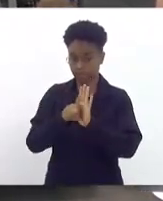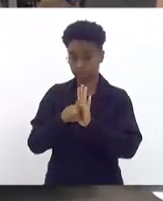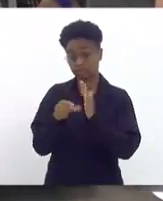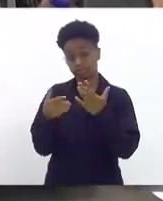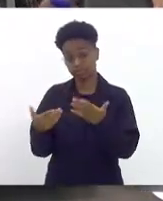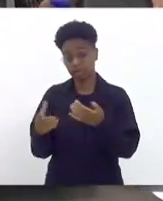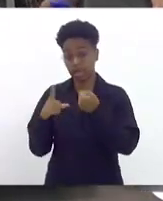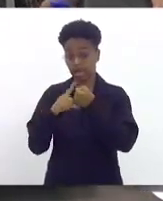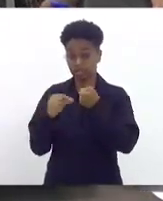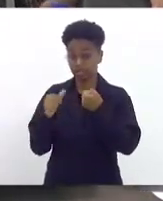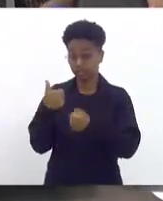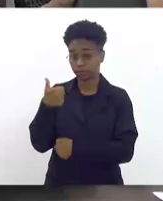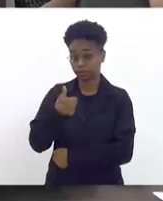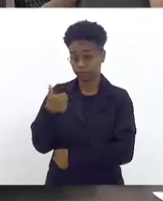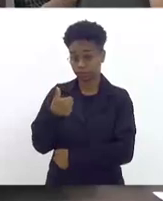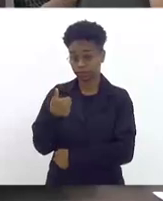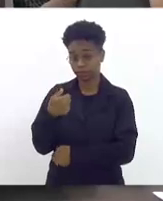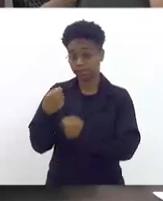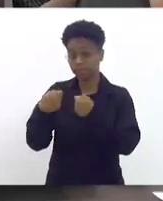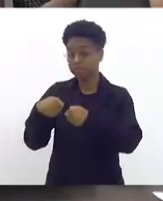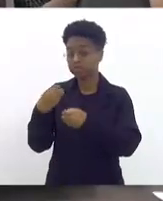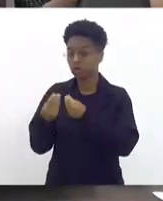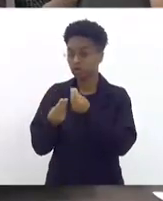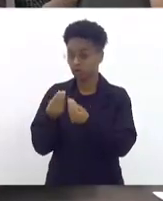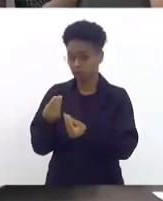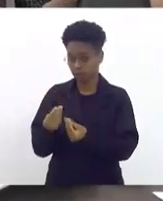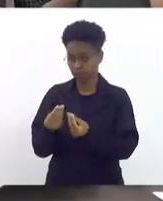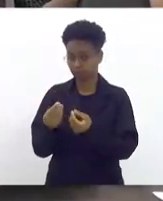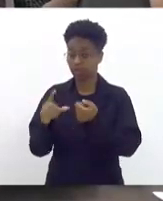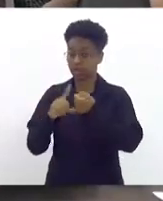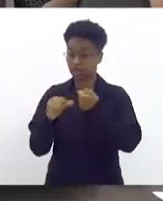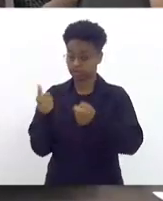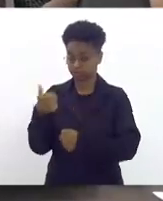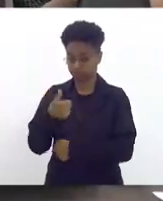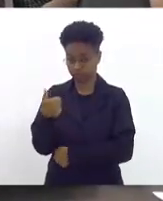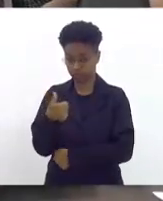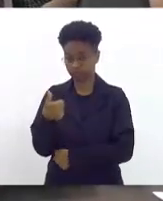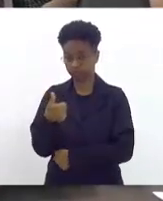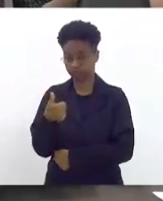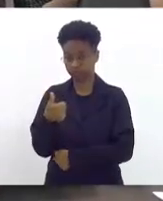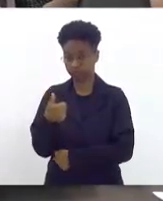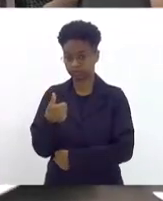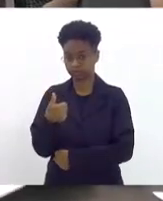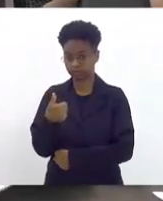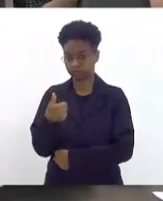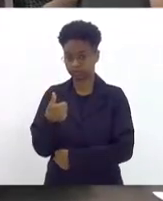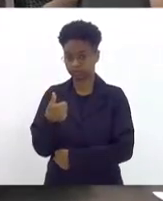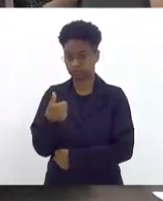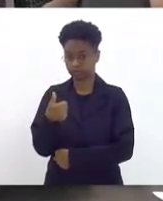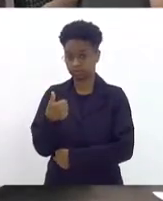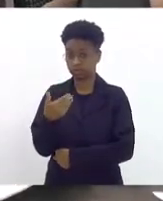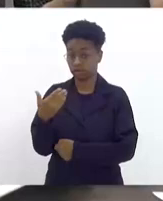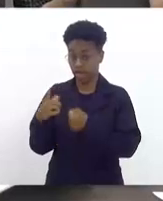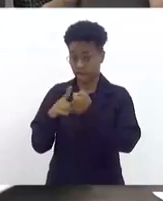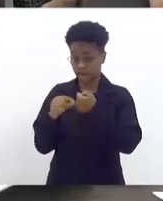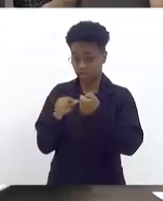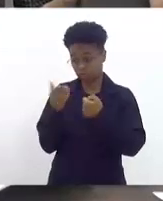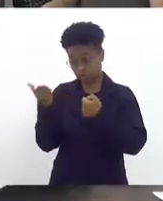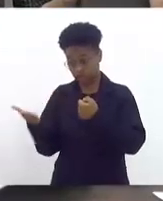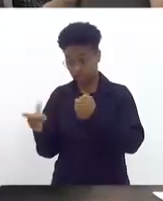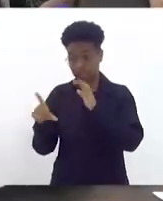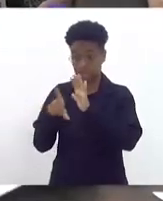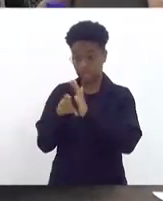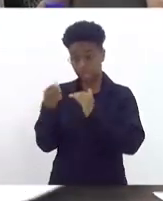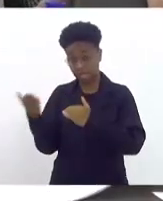o artigo primeiro deveria ser o seguinte artigo primeiro o artigo tal da Lei tal